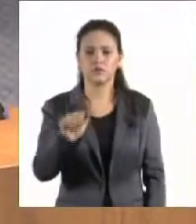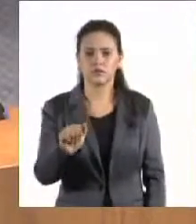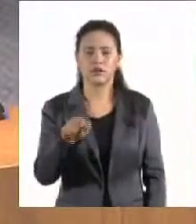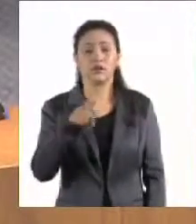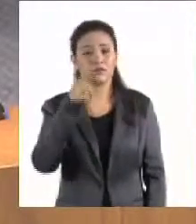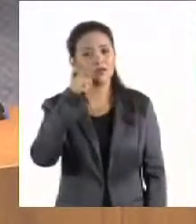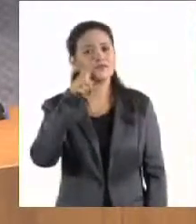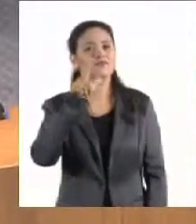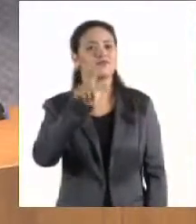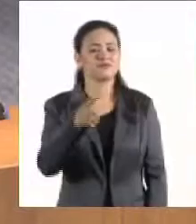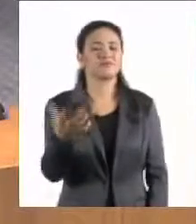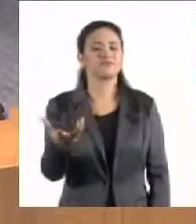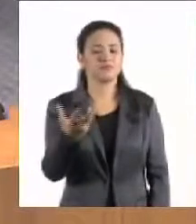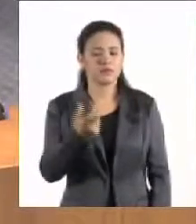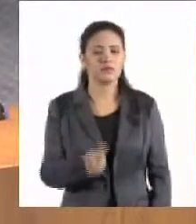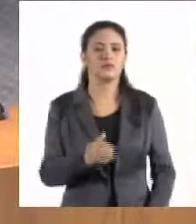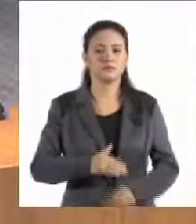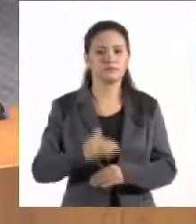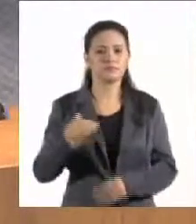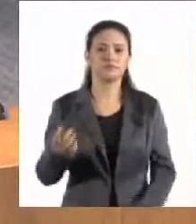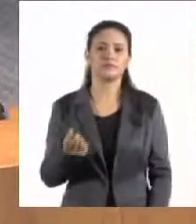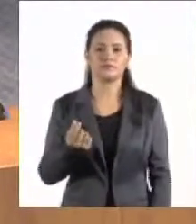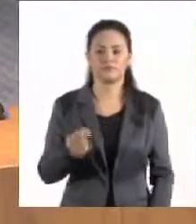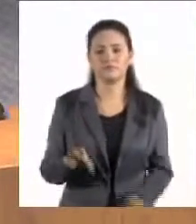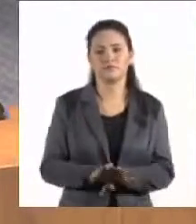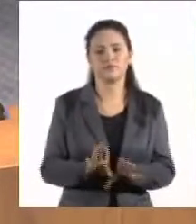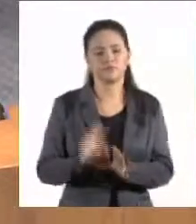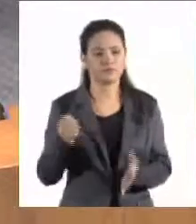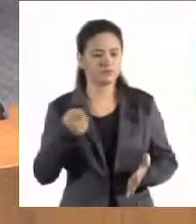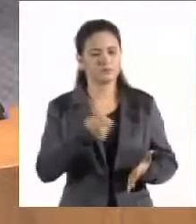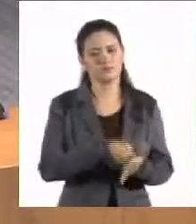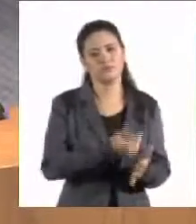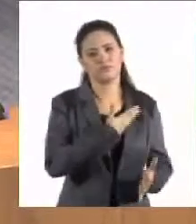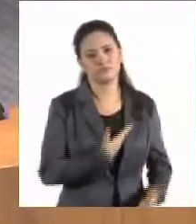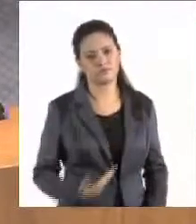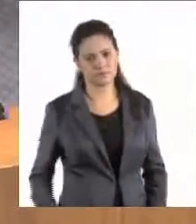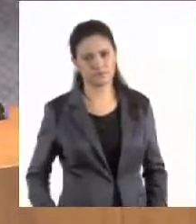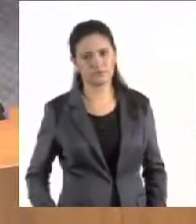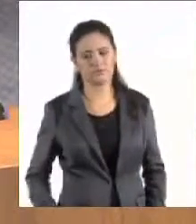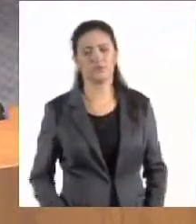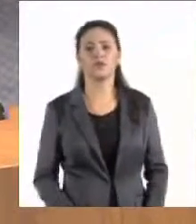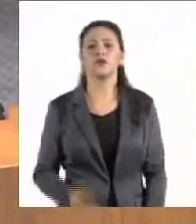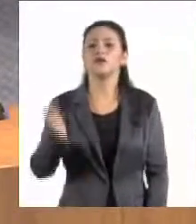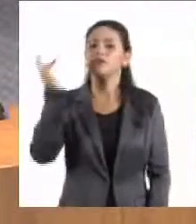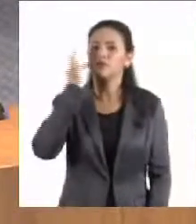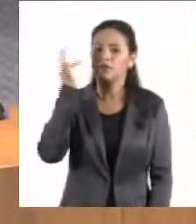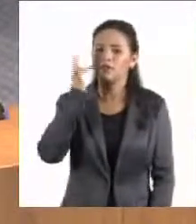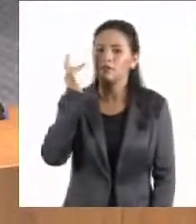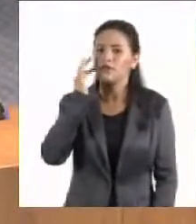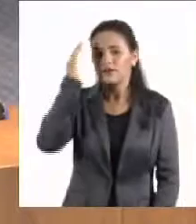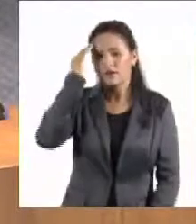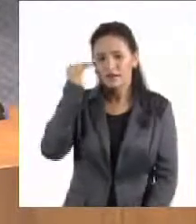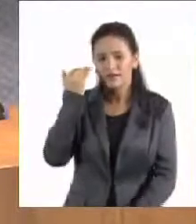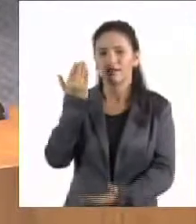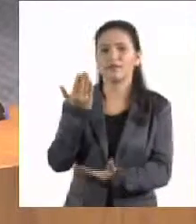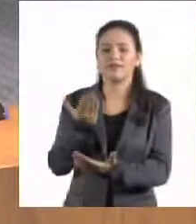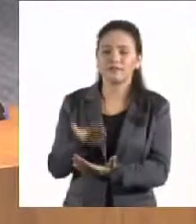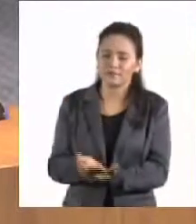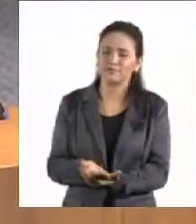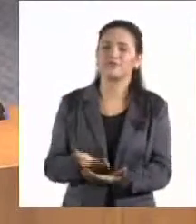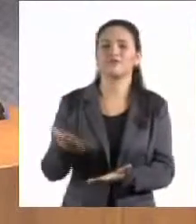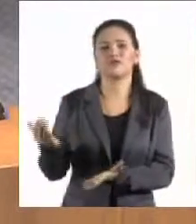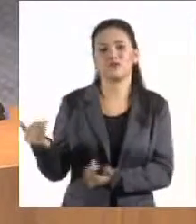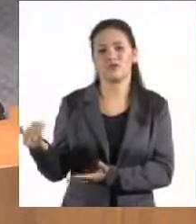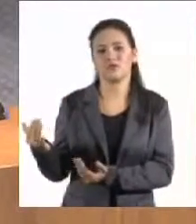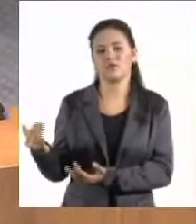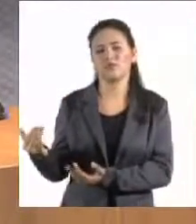E assim podemos dizer que o governador Flávio Dino é sim o governador que aposta na juventude e o governador que está aqui voltado para as